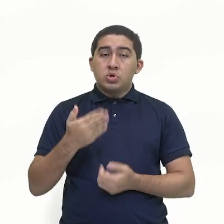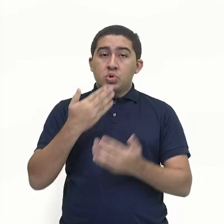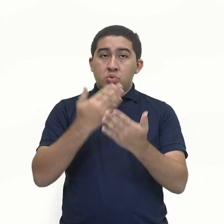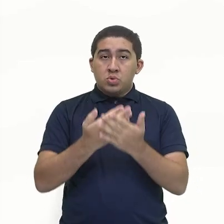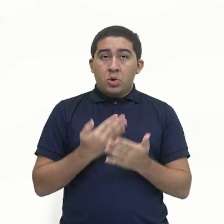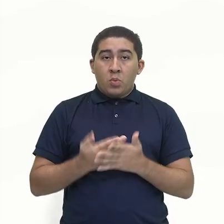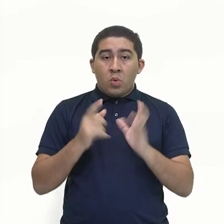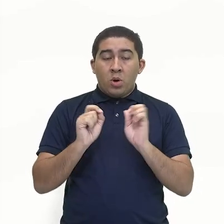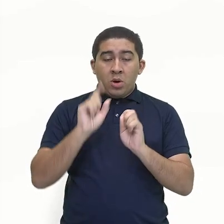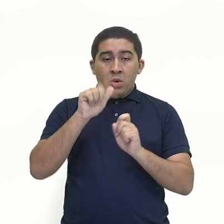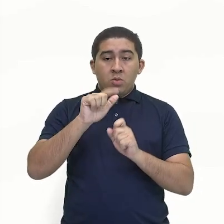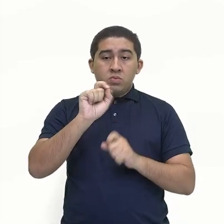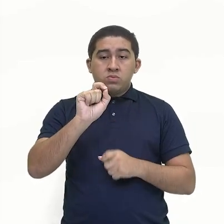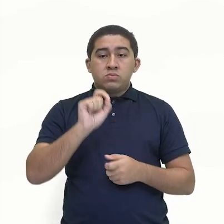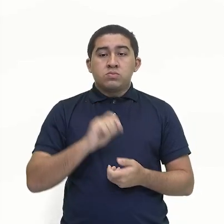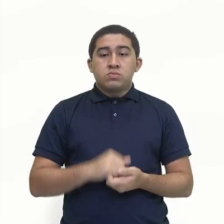né?